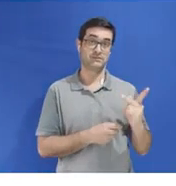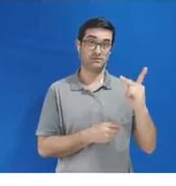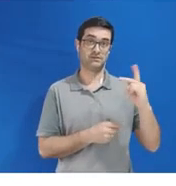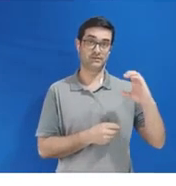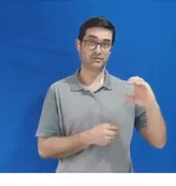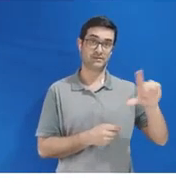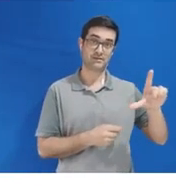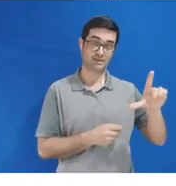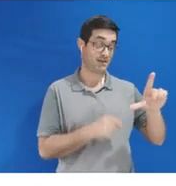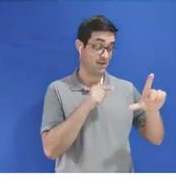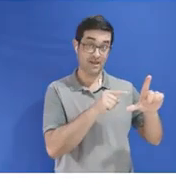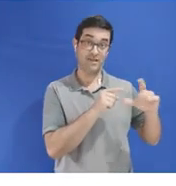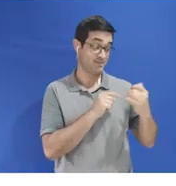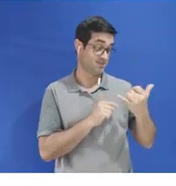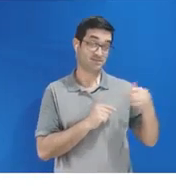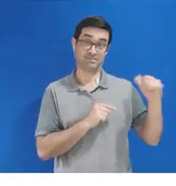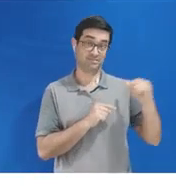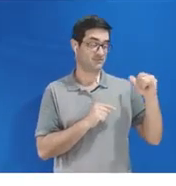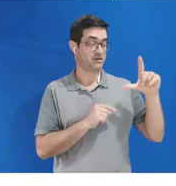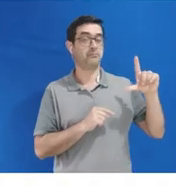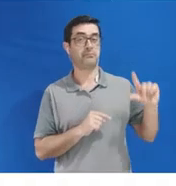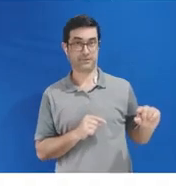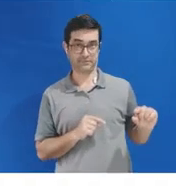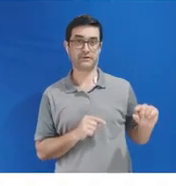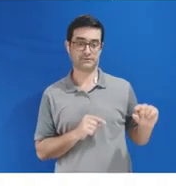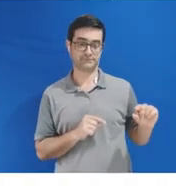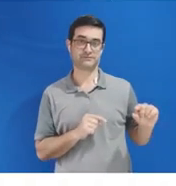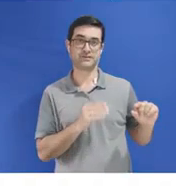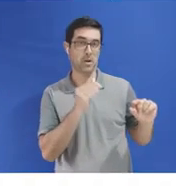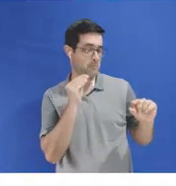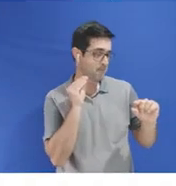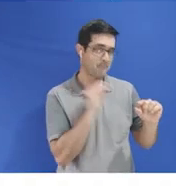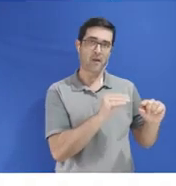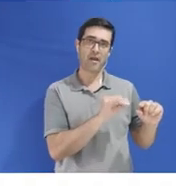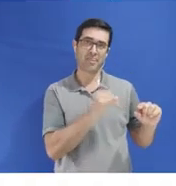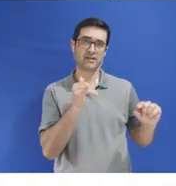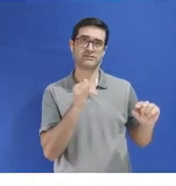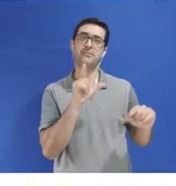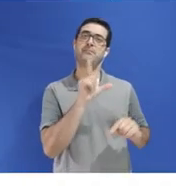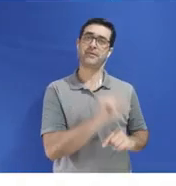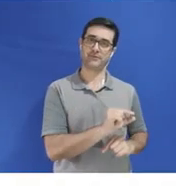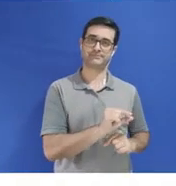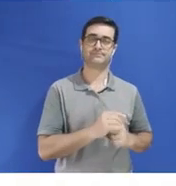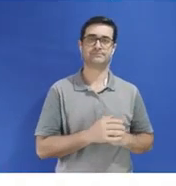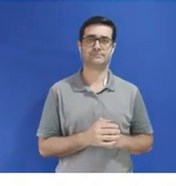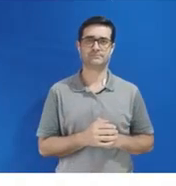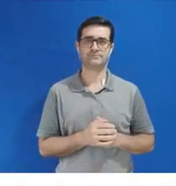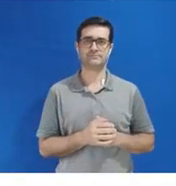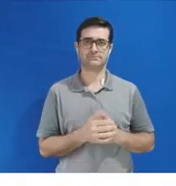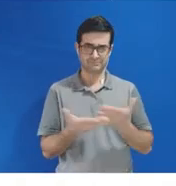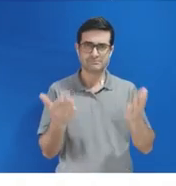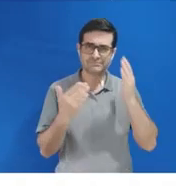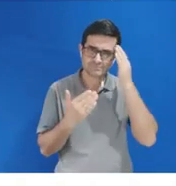a energia envolvida nesse retículo cristalino é menor. Eu preciso dar menos energia para romper essas ligações.